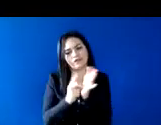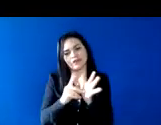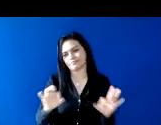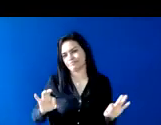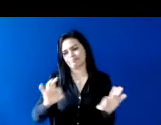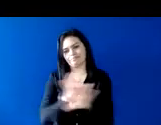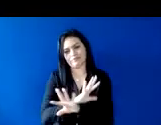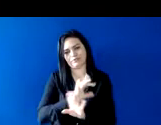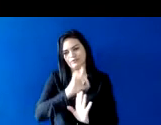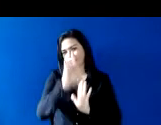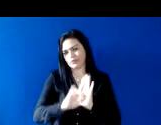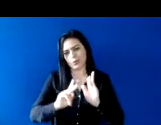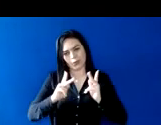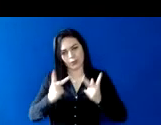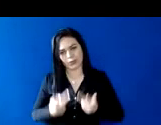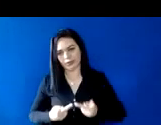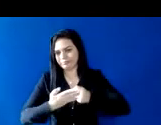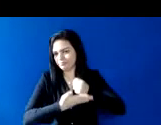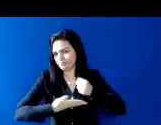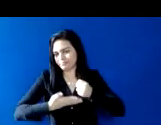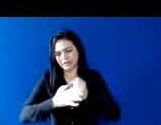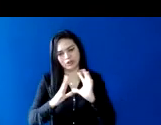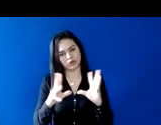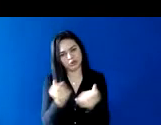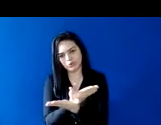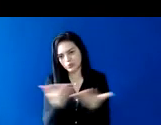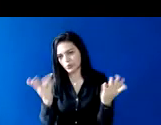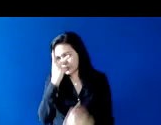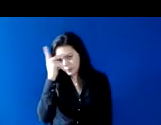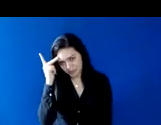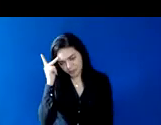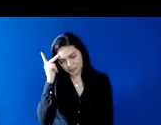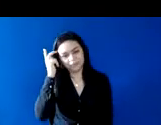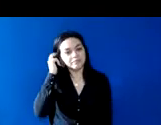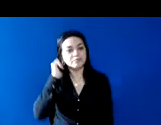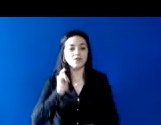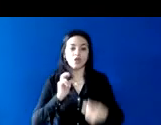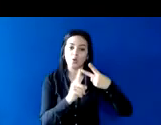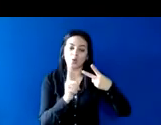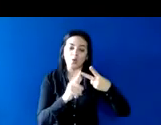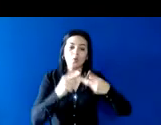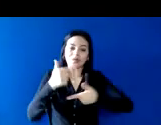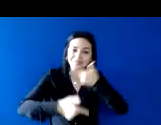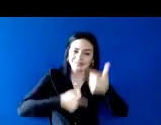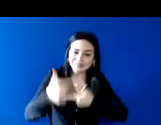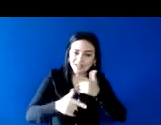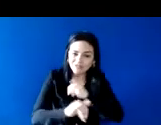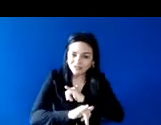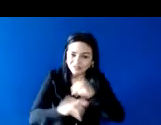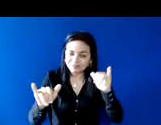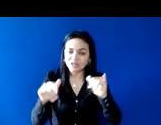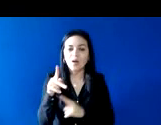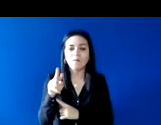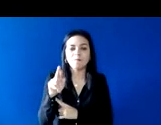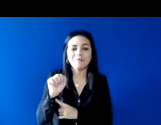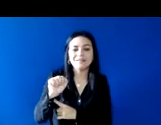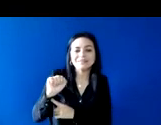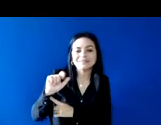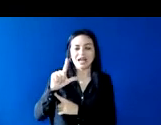direitos humanos, direitos básicos de todas as pessoas, né? Os serviços, como já falei, de atenção pré-natal e